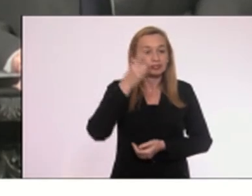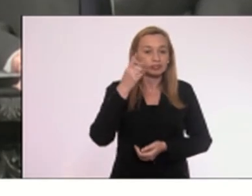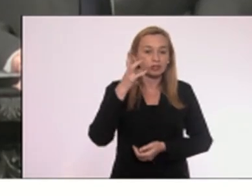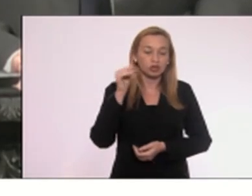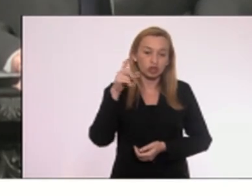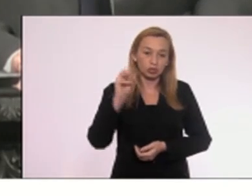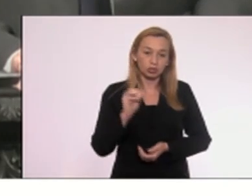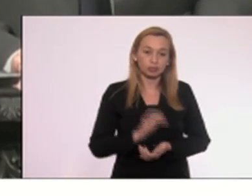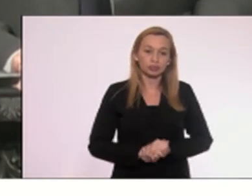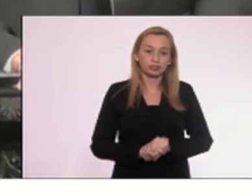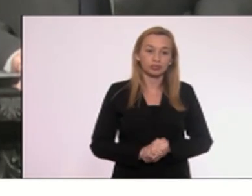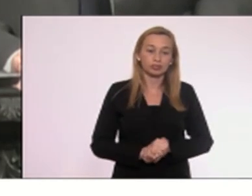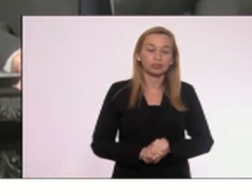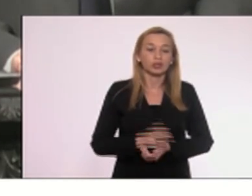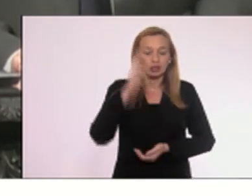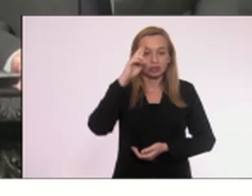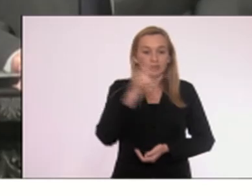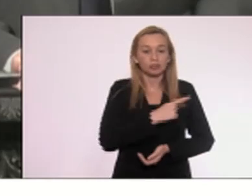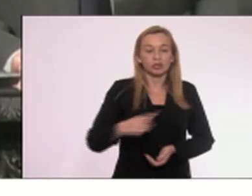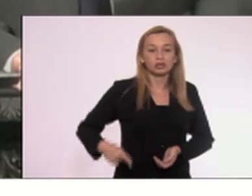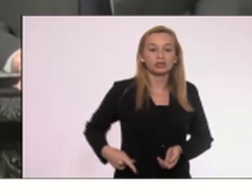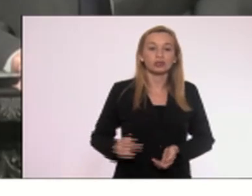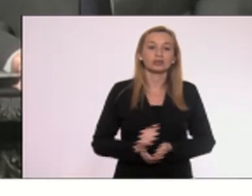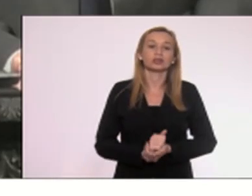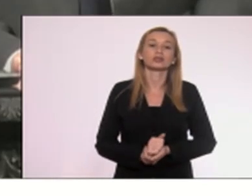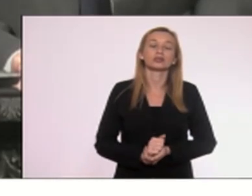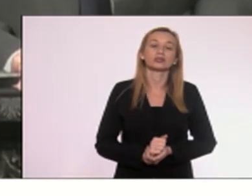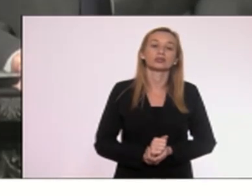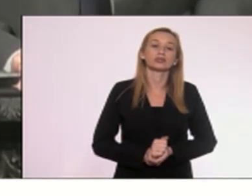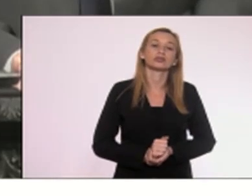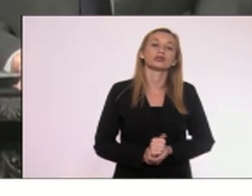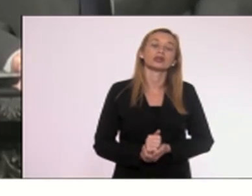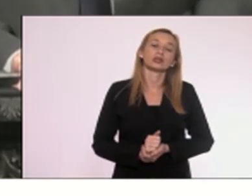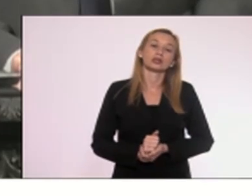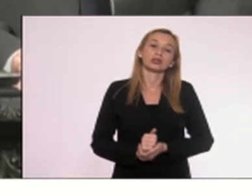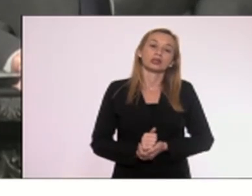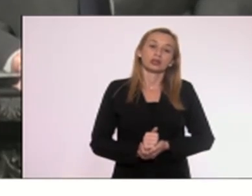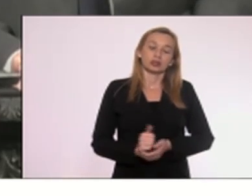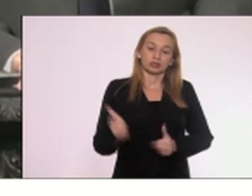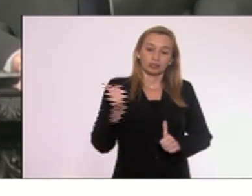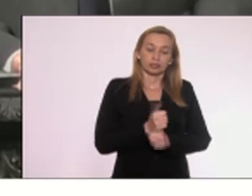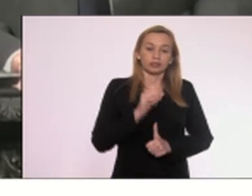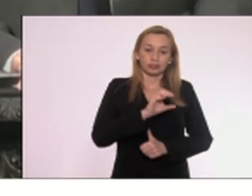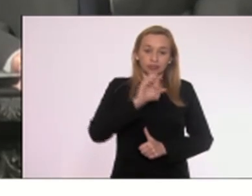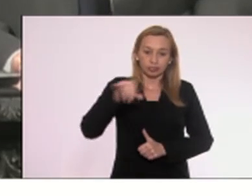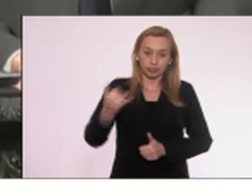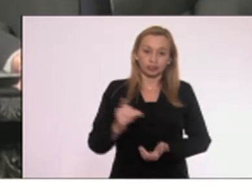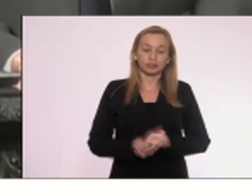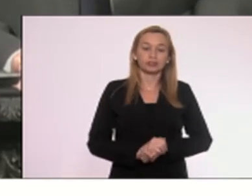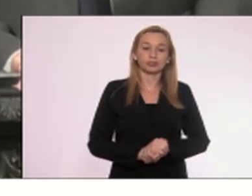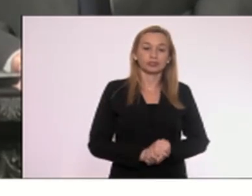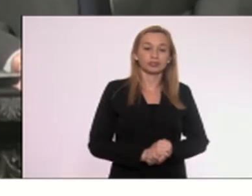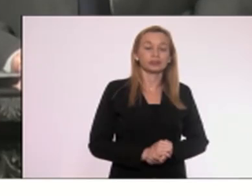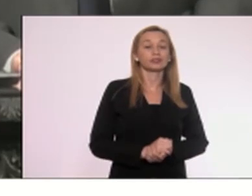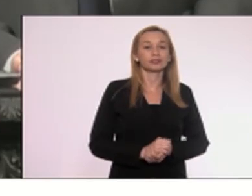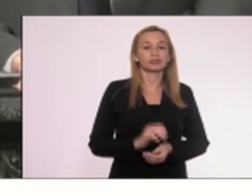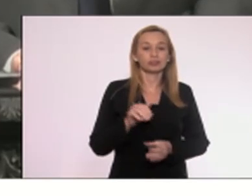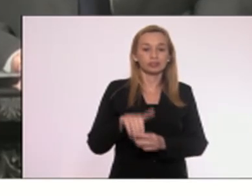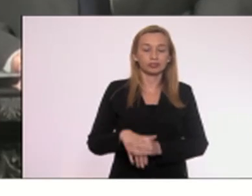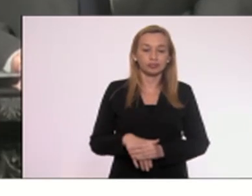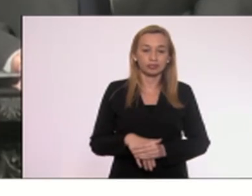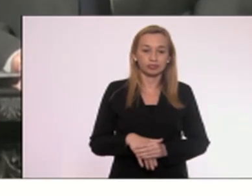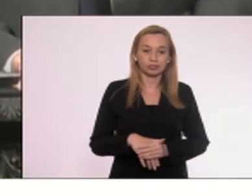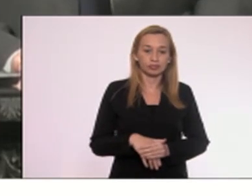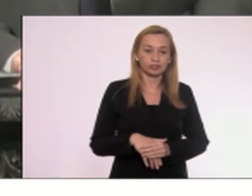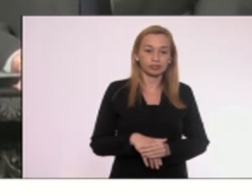Amorim. Senhor presidente, pelo substitutivo da CCJ. Com os pareceres emitidos Em votação,